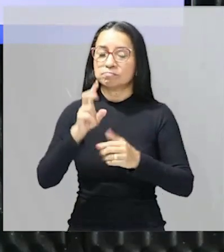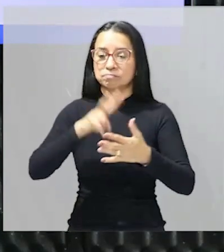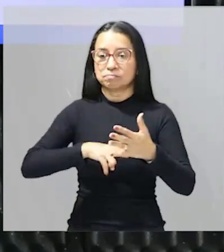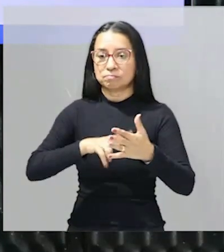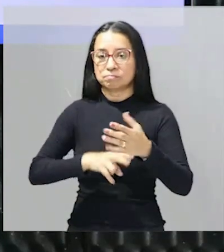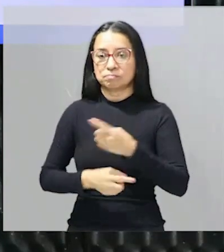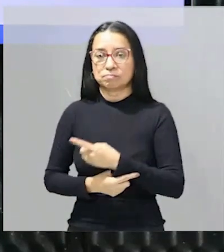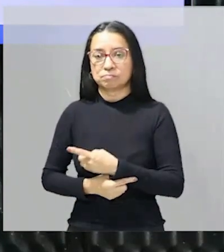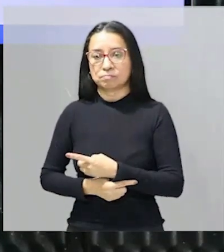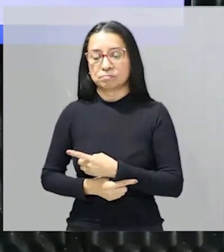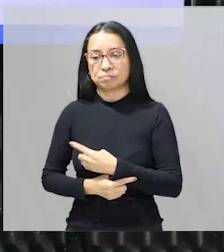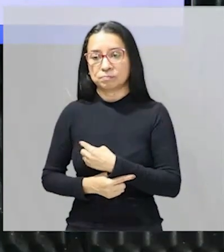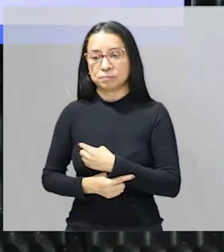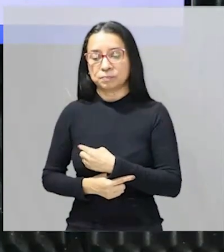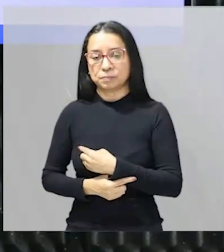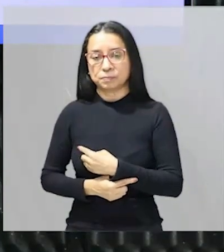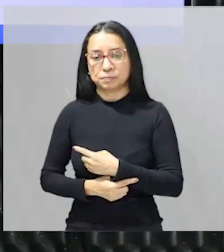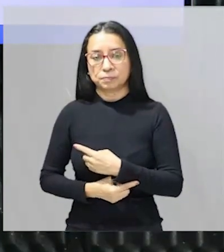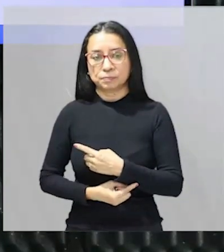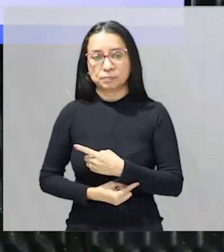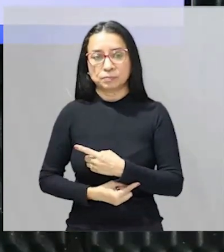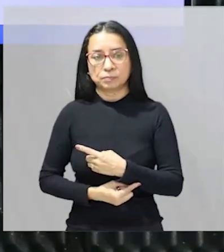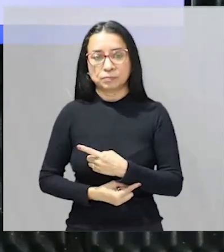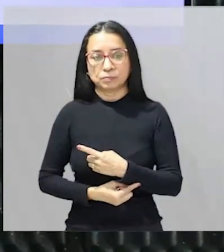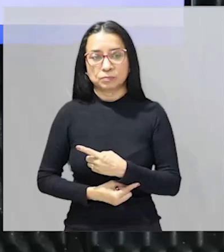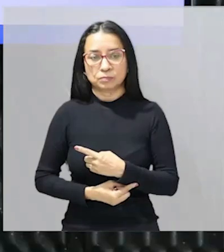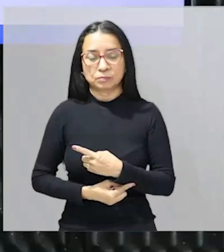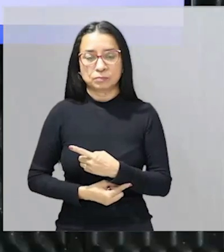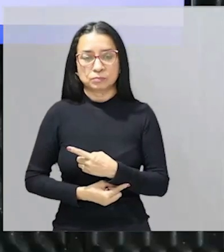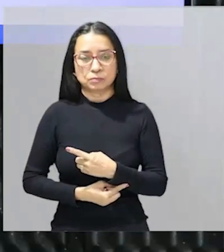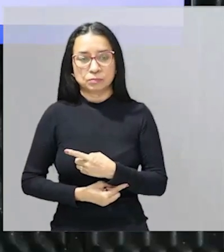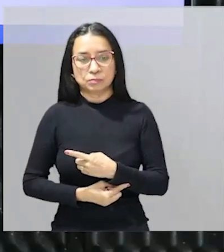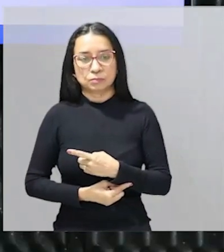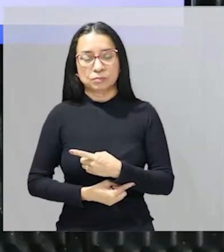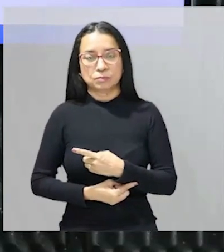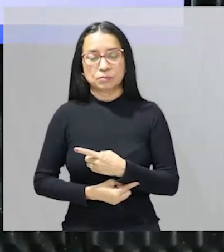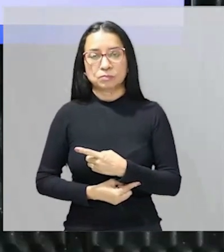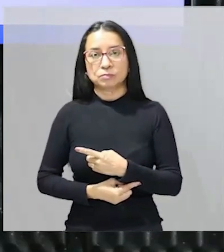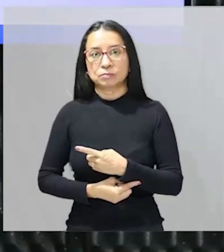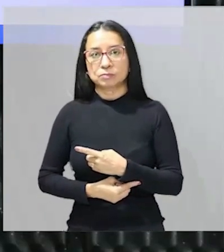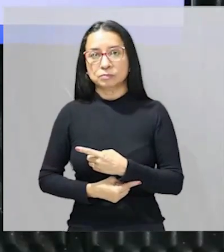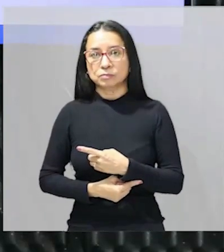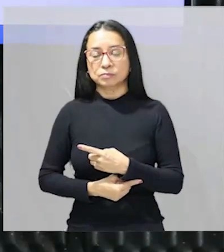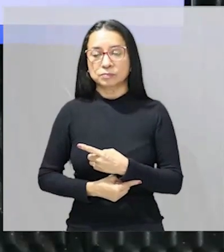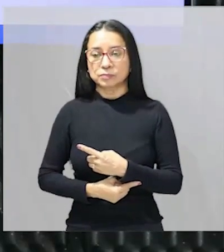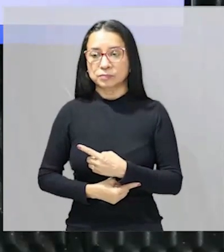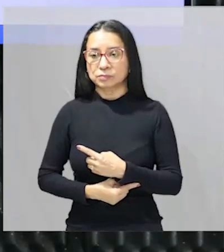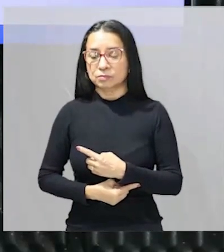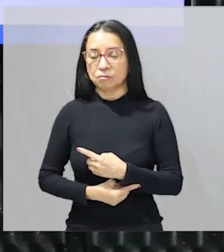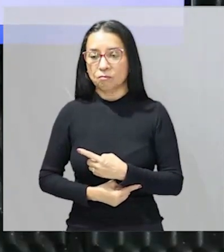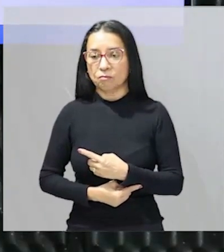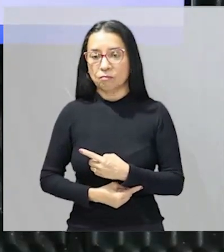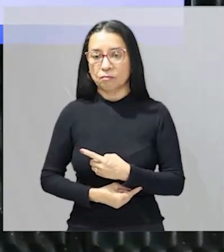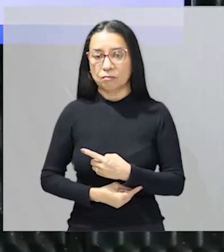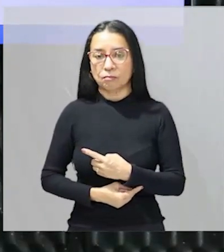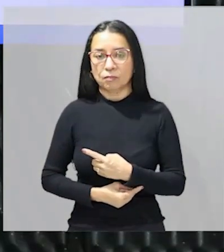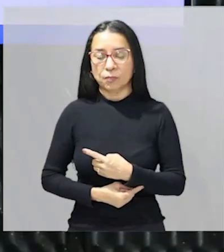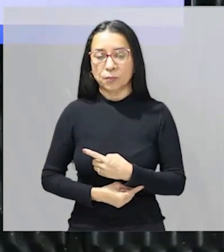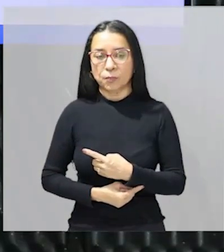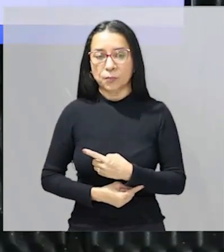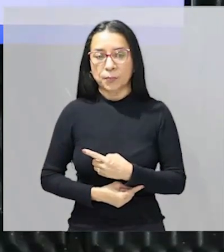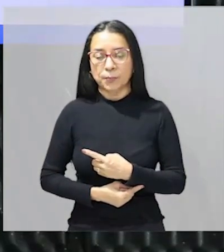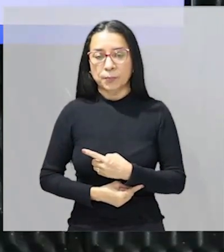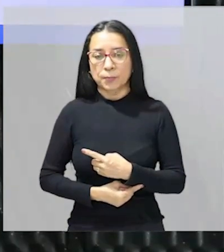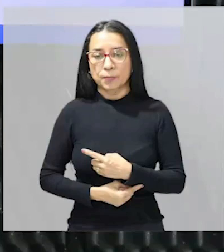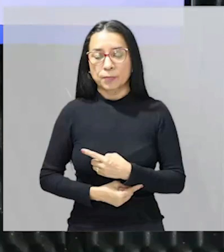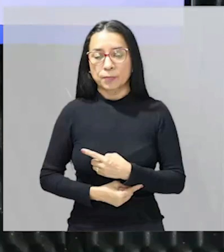democrático. Afirmei anteriormente que reinava uma igualdade muito grande entre os emigrantes que